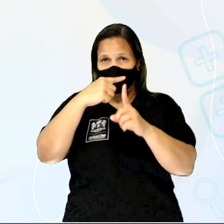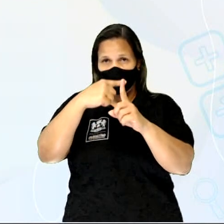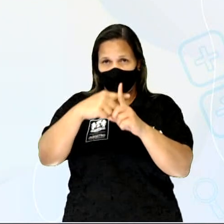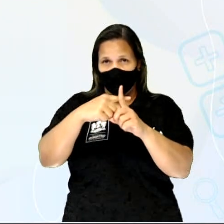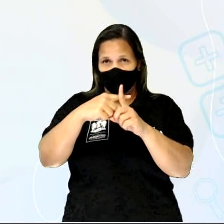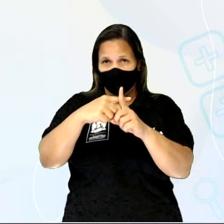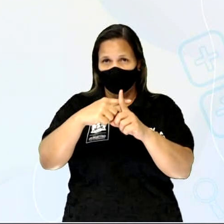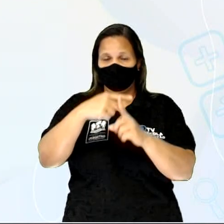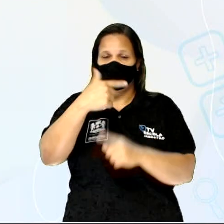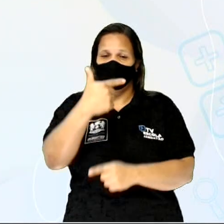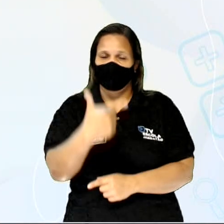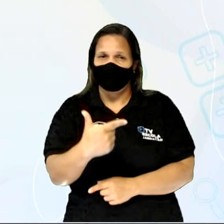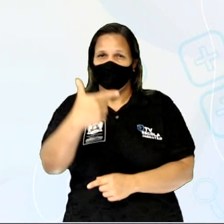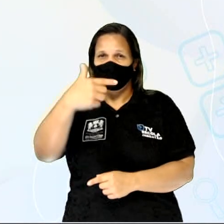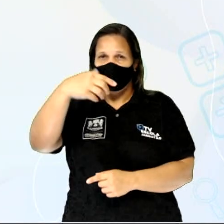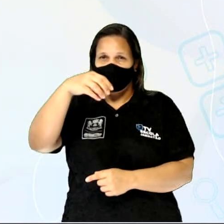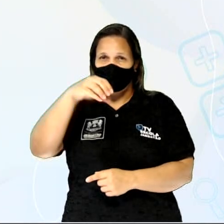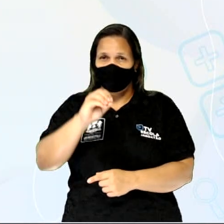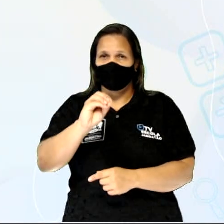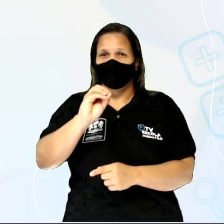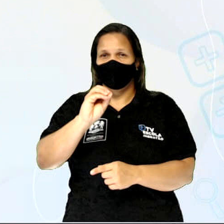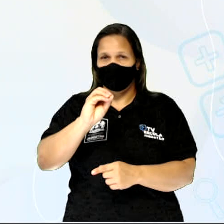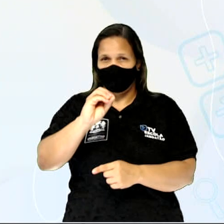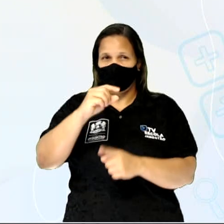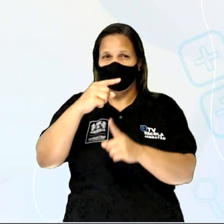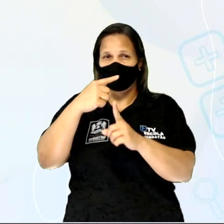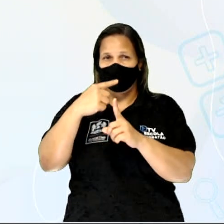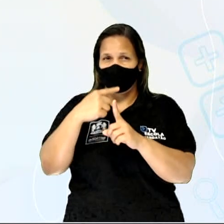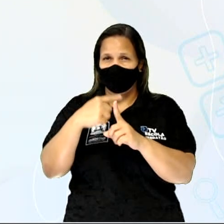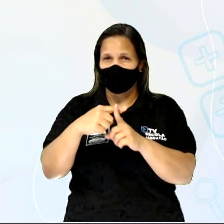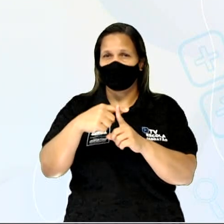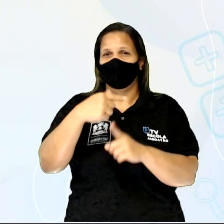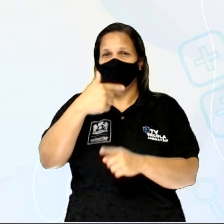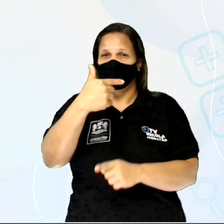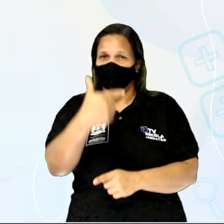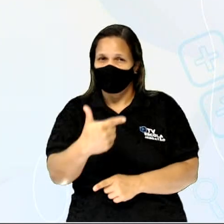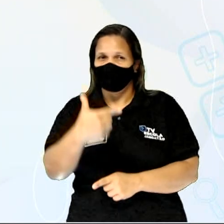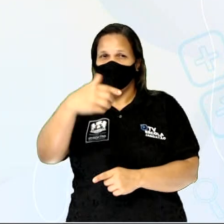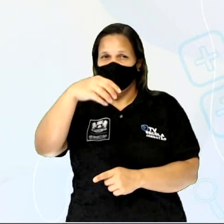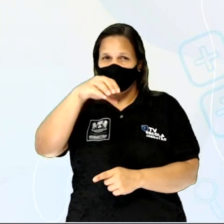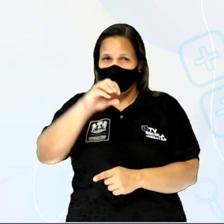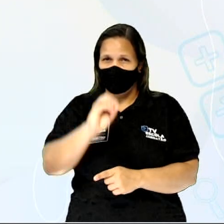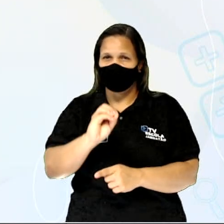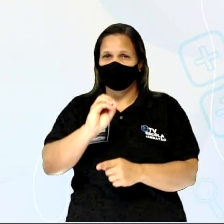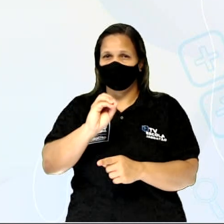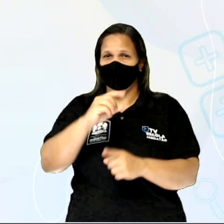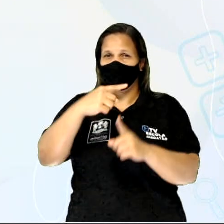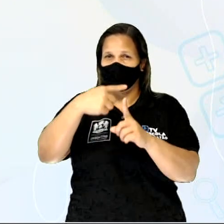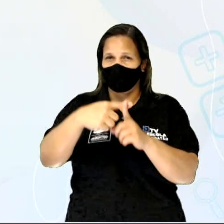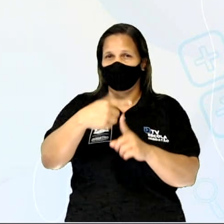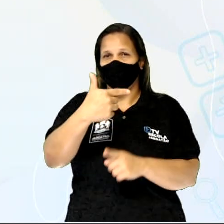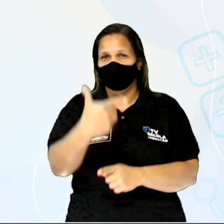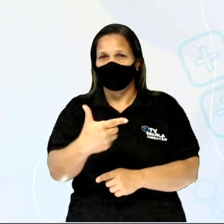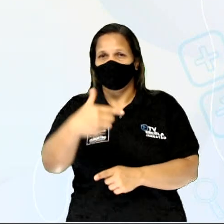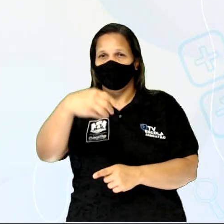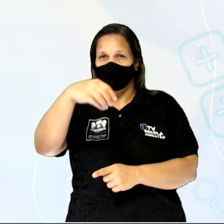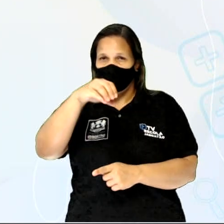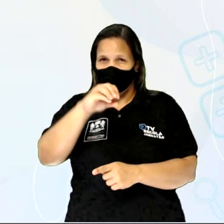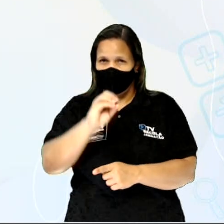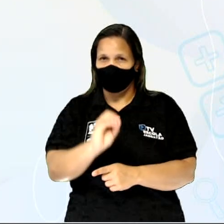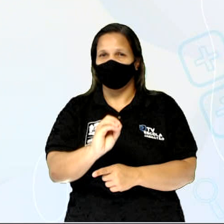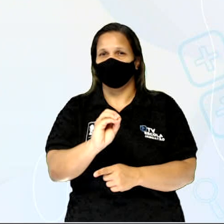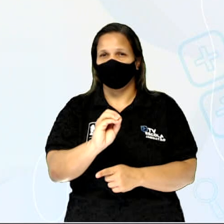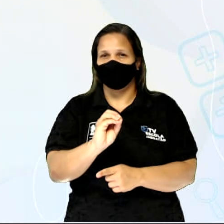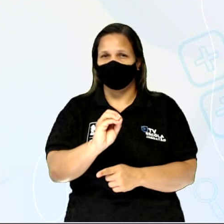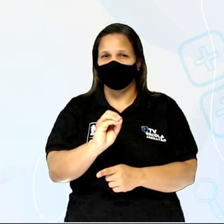metros do segundo mais 20 metros do terceiro carretel mas 20 metros do último